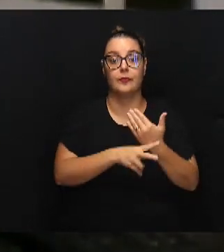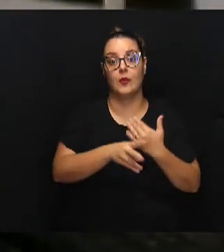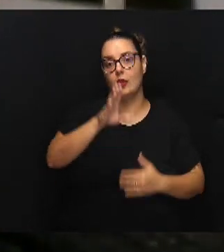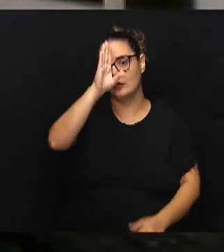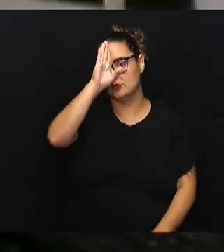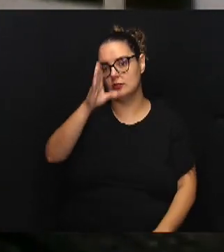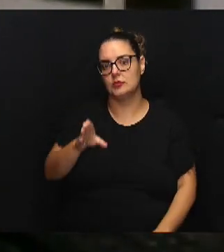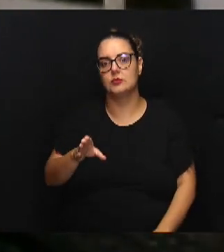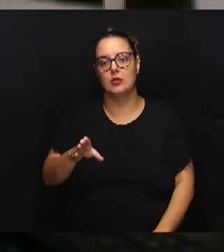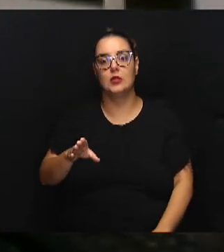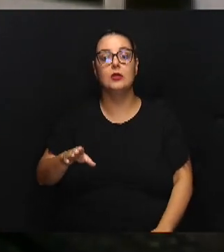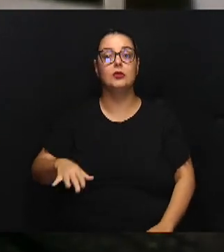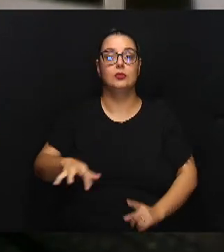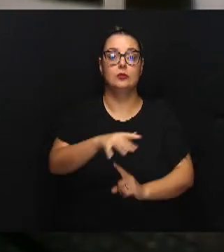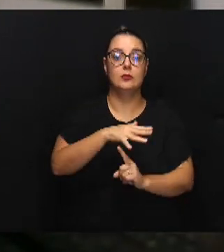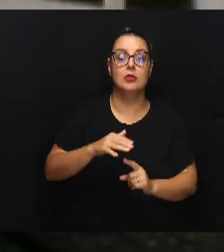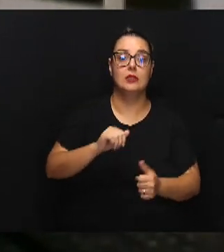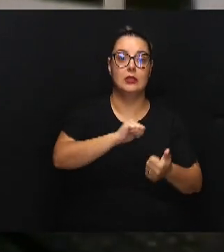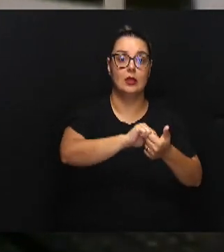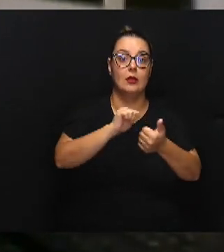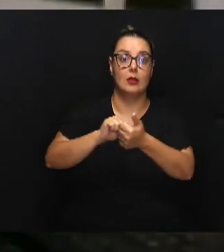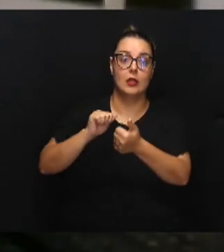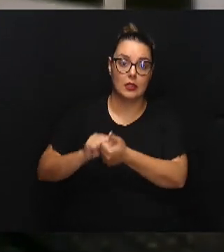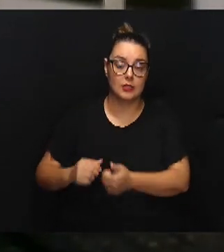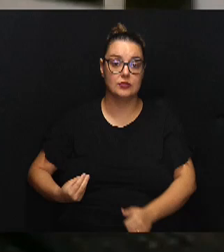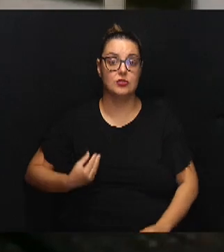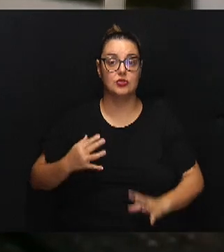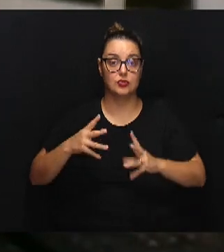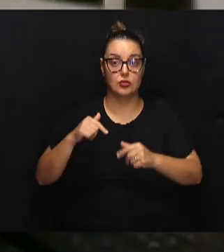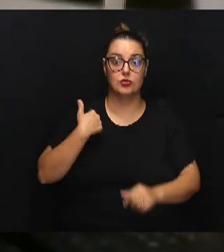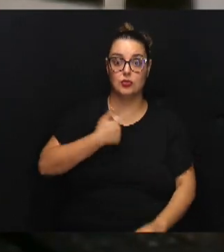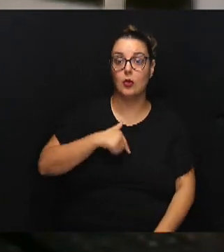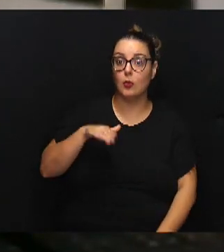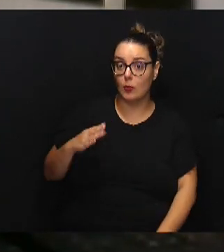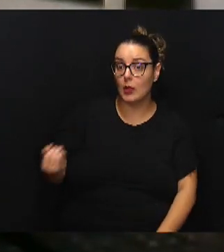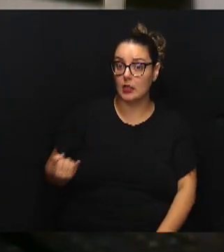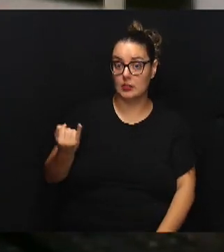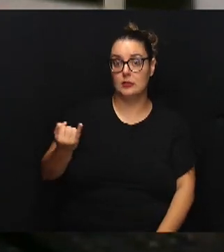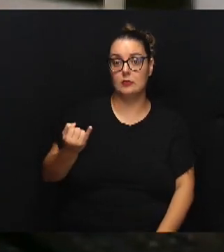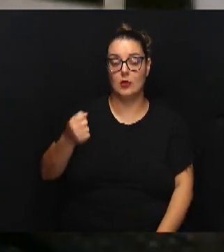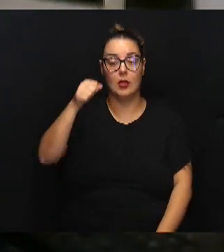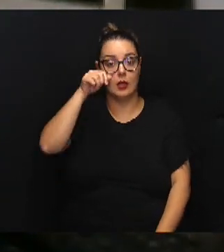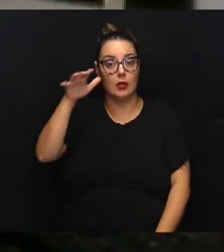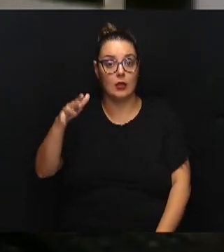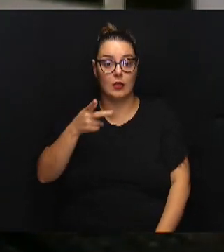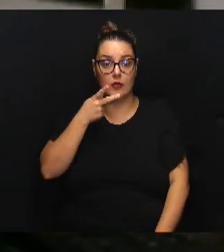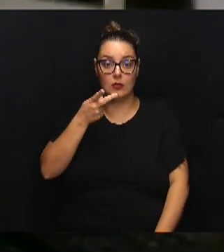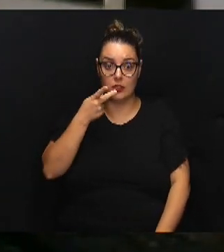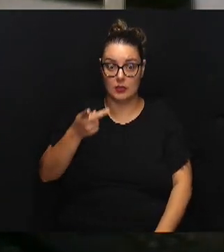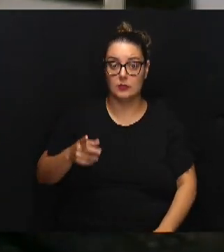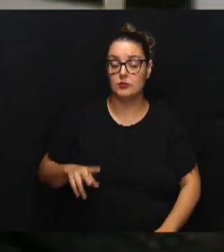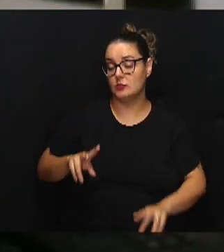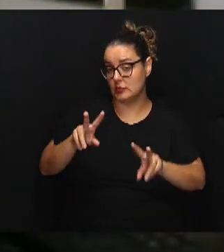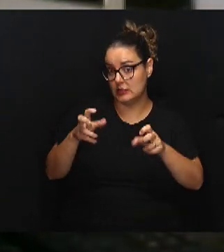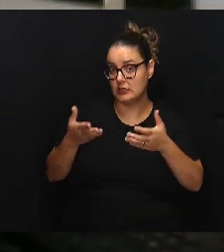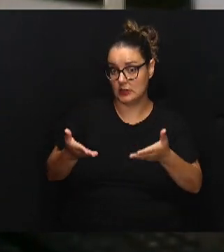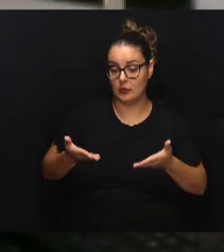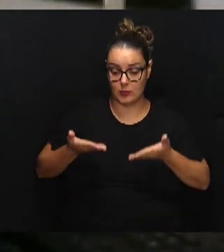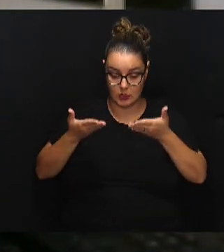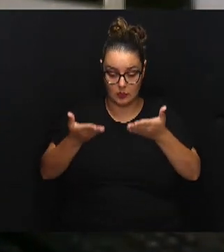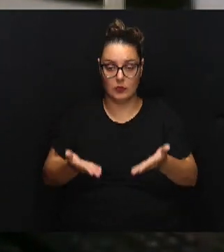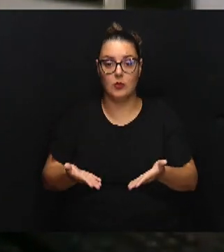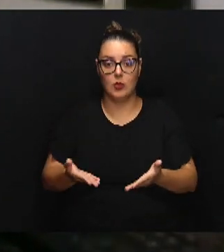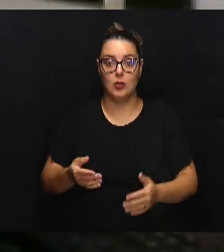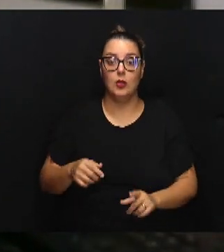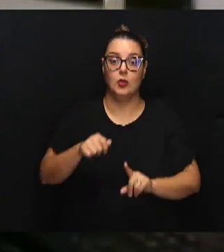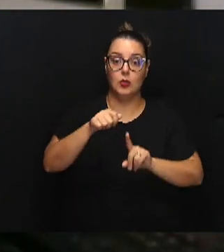meio ambiente e na qualidade de vida de todos nós. E mais importante ainda, Alexandre, é falar desse tema que você está trazendo, né, no mês que